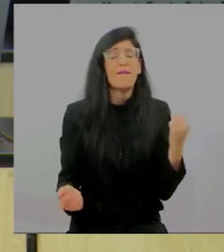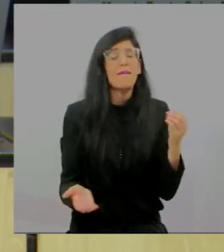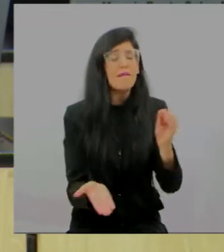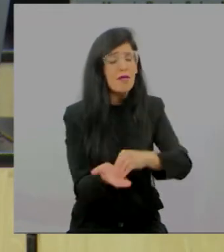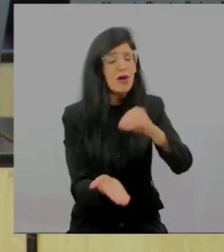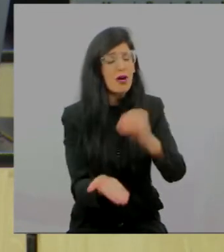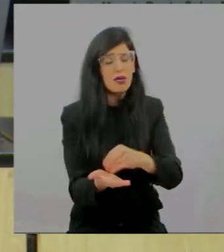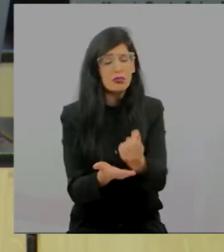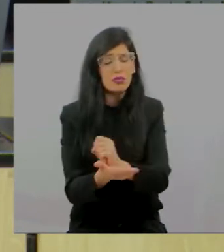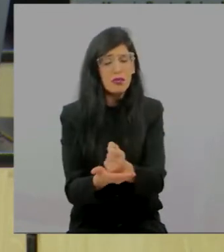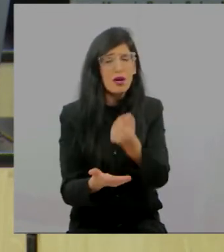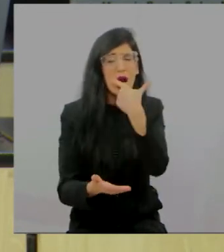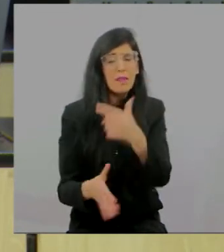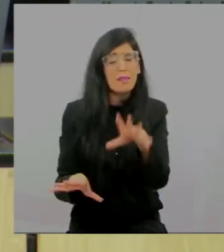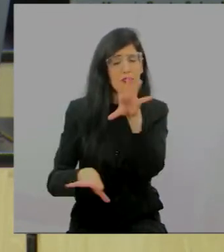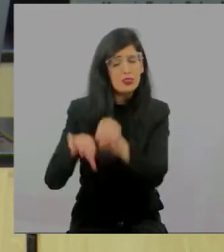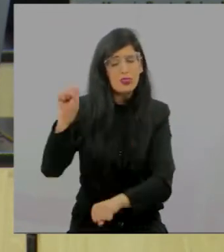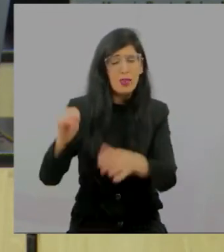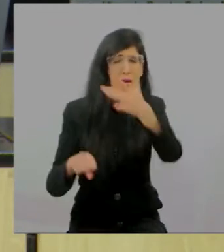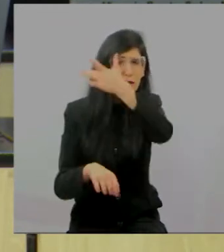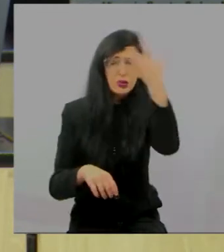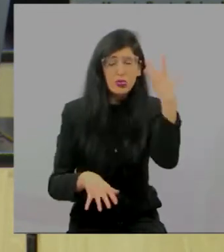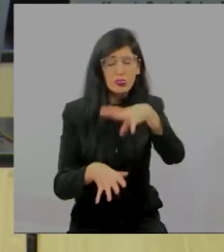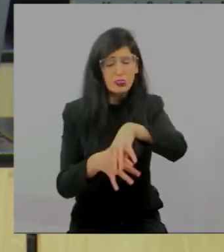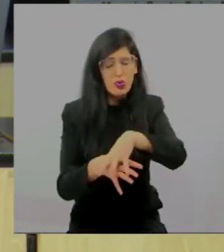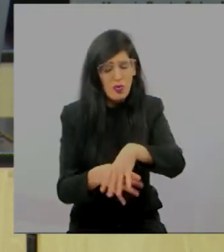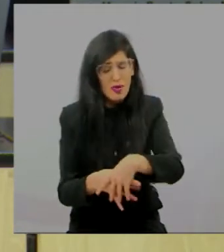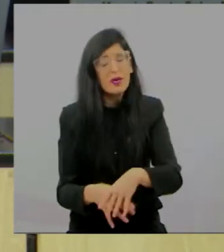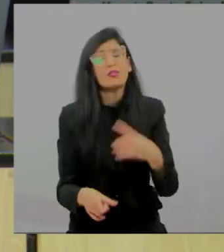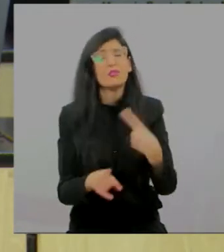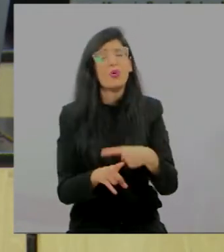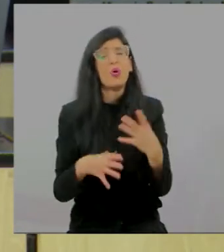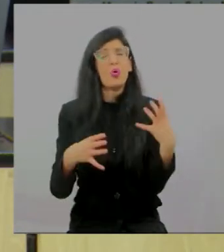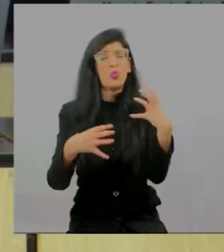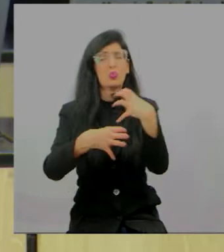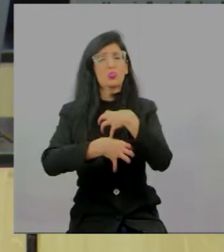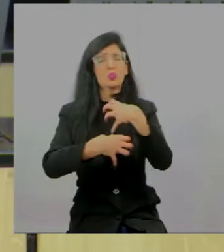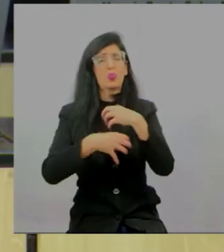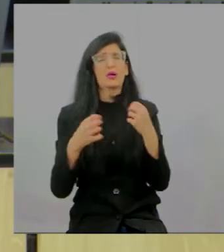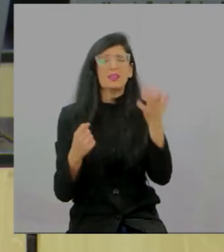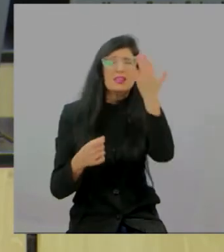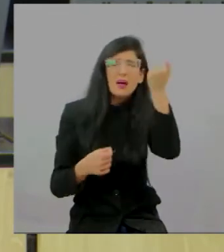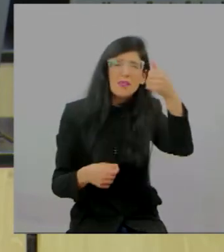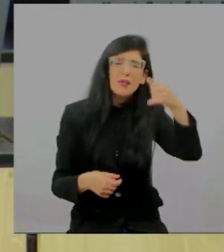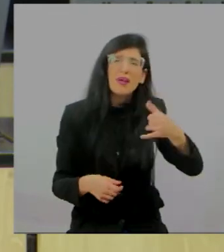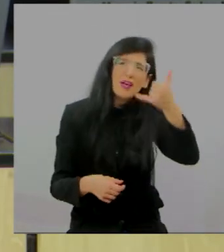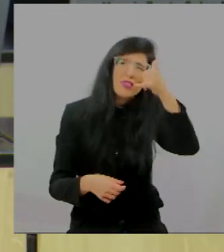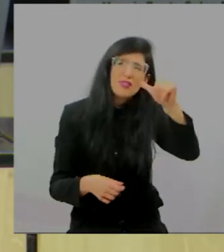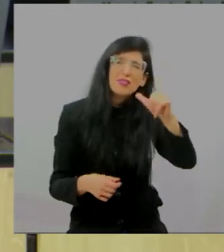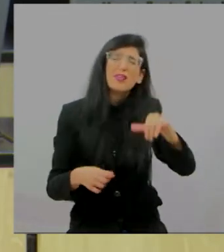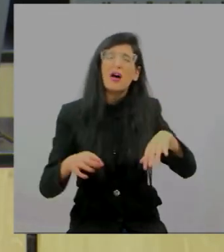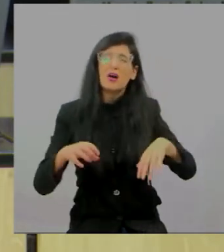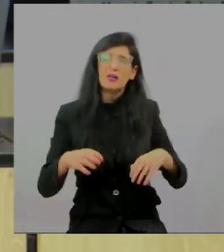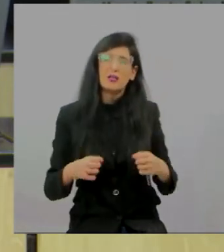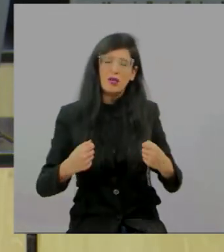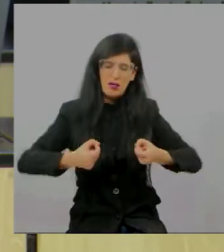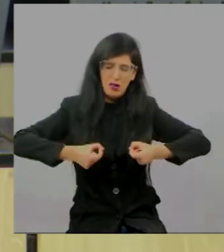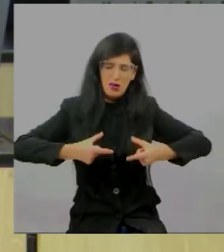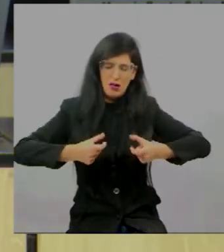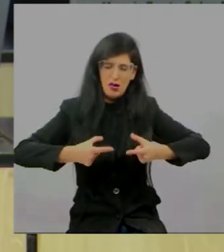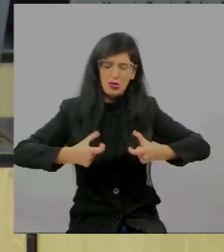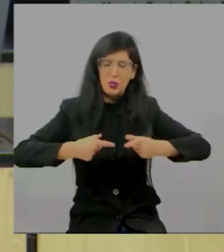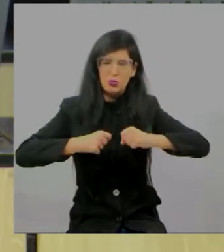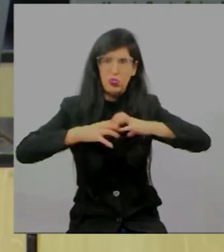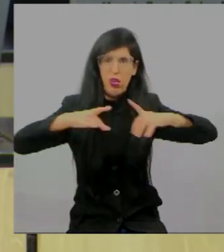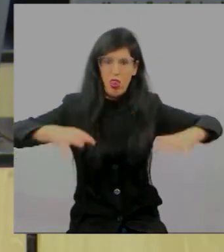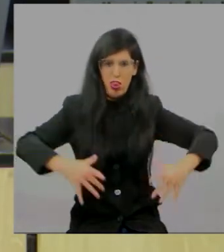prejudicando o tratamento de pacientes que passam por sessões de hemodiálise, causando como consequência dor nos ossos. Os pacientes que necessitam